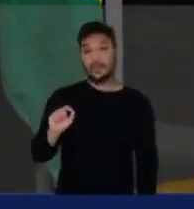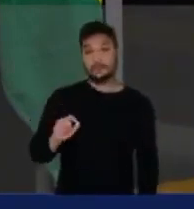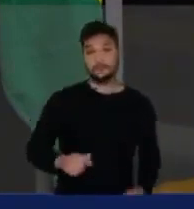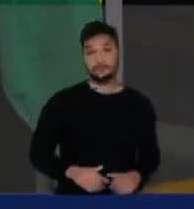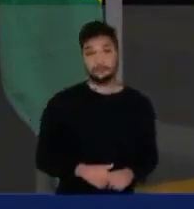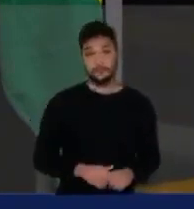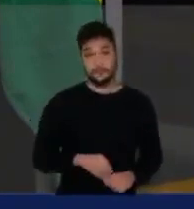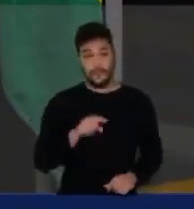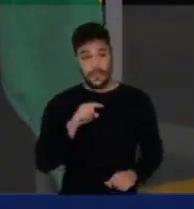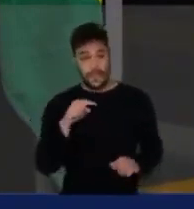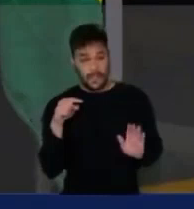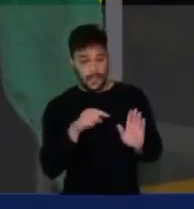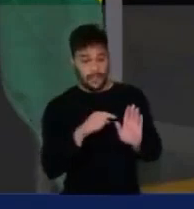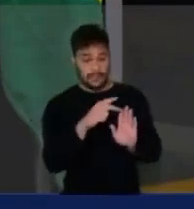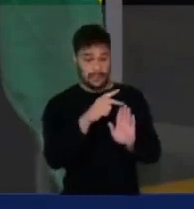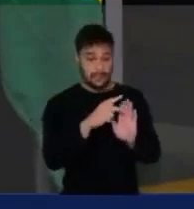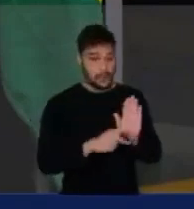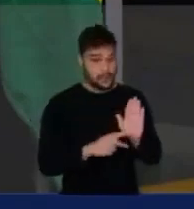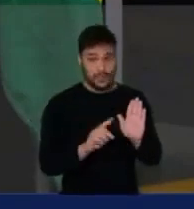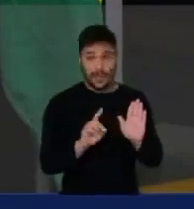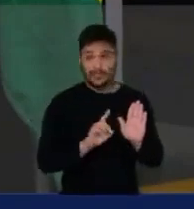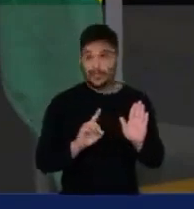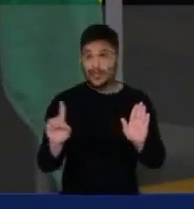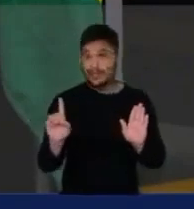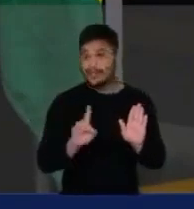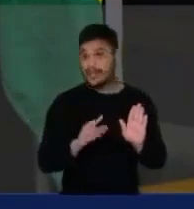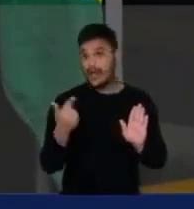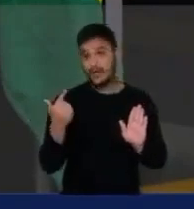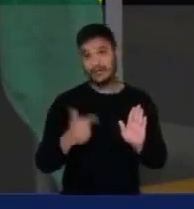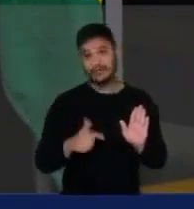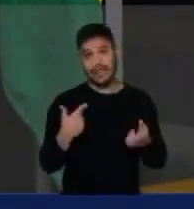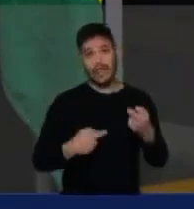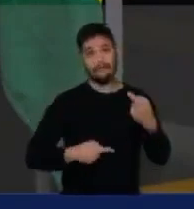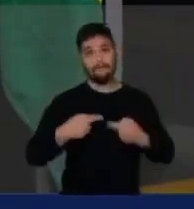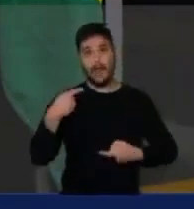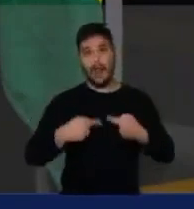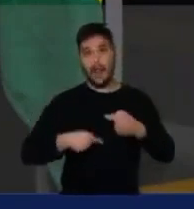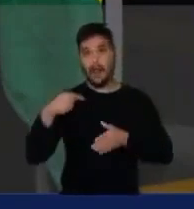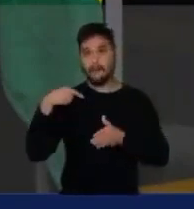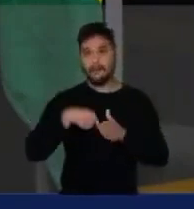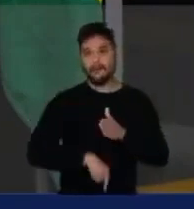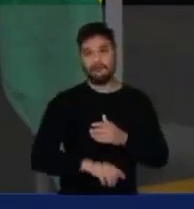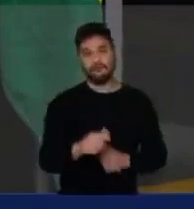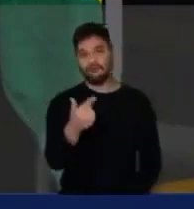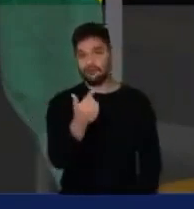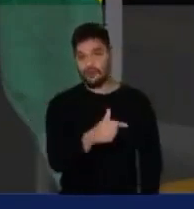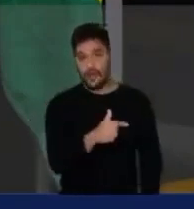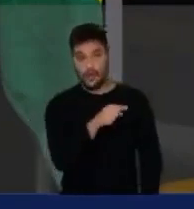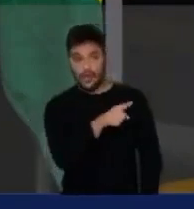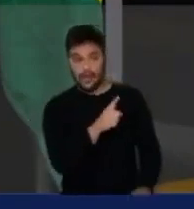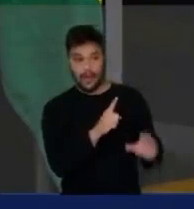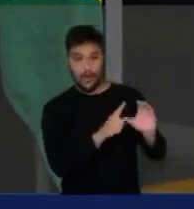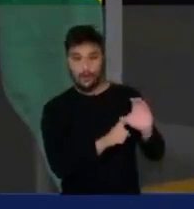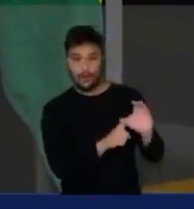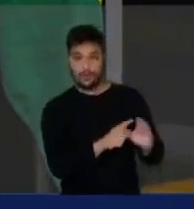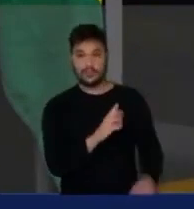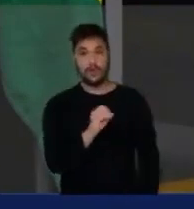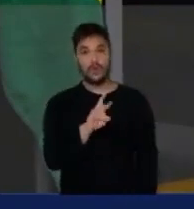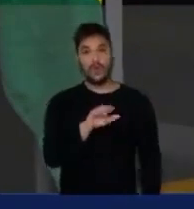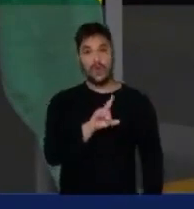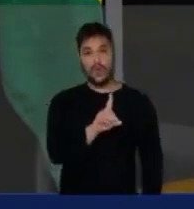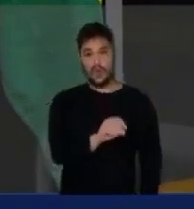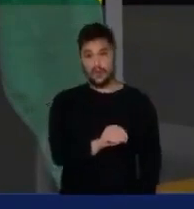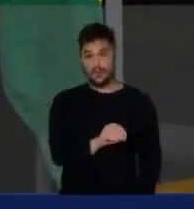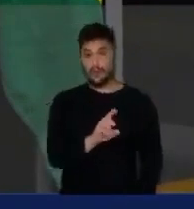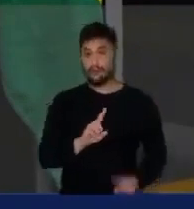este projeto não foi suficientemente debatido, como diz o relator comunista, deputado Orlando Silva.